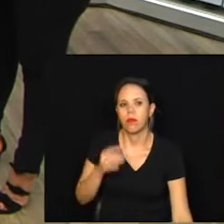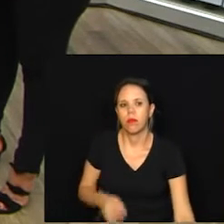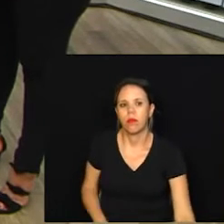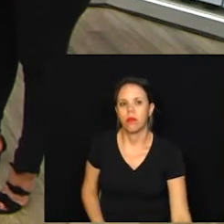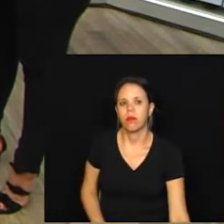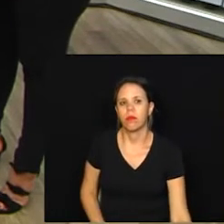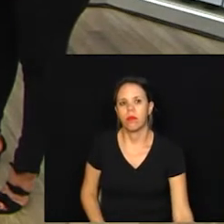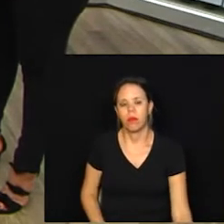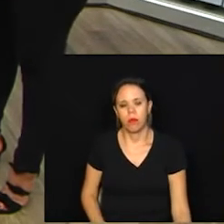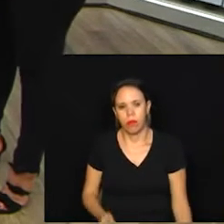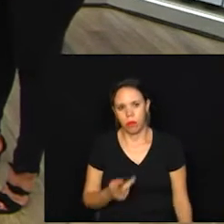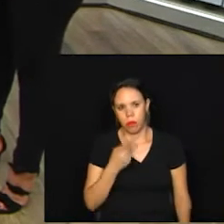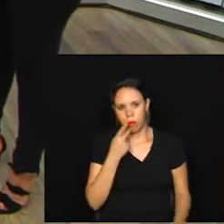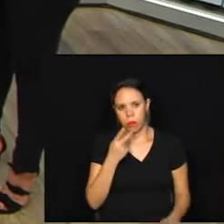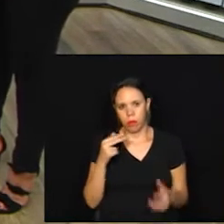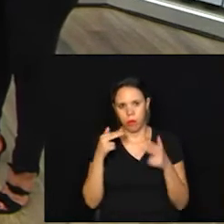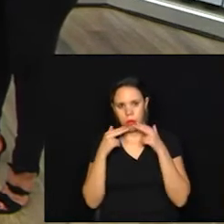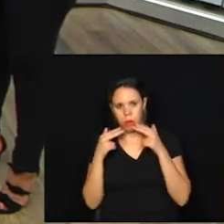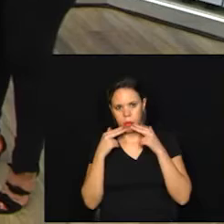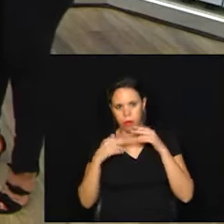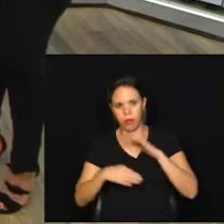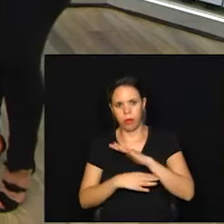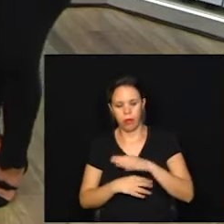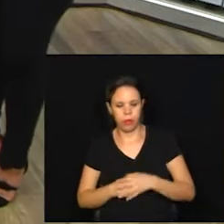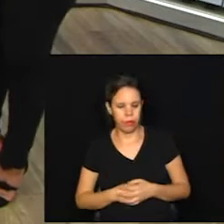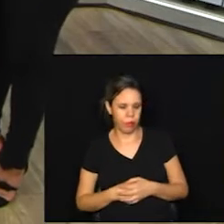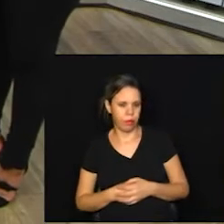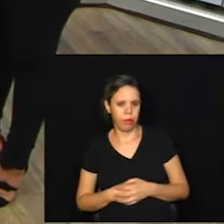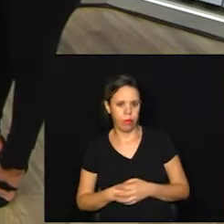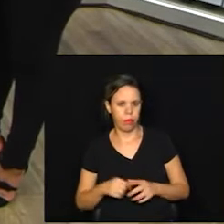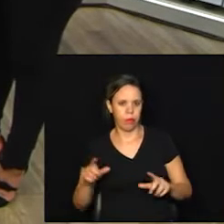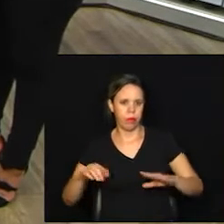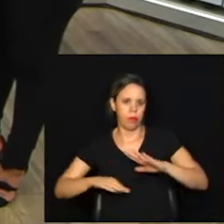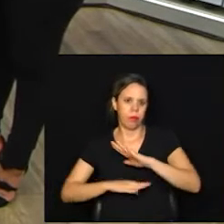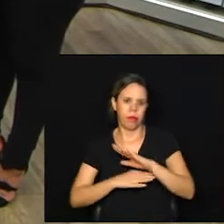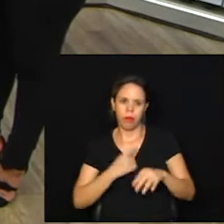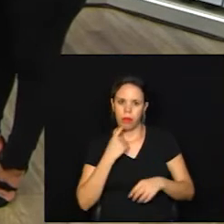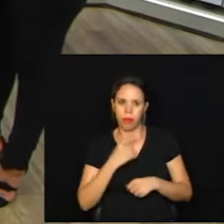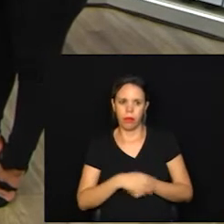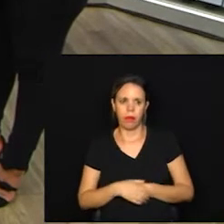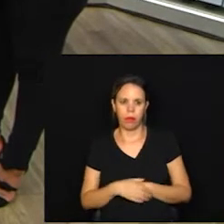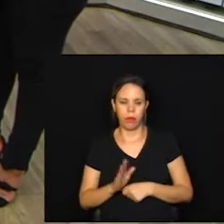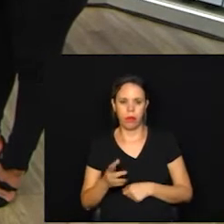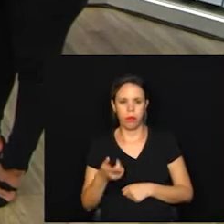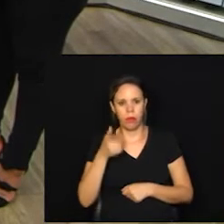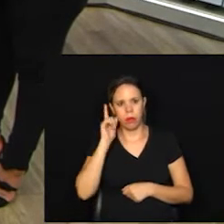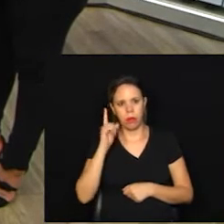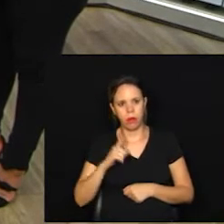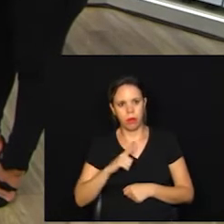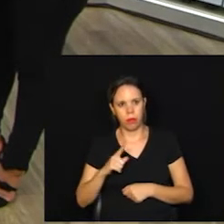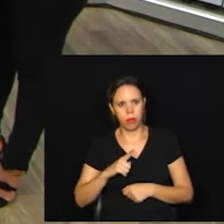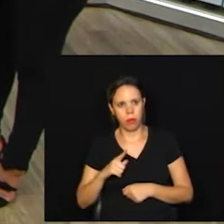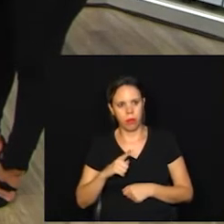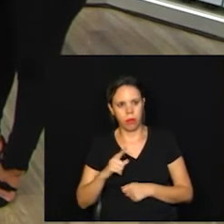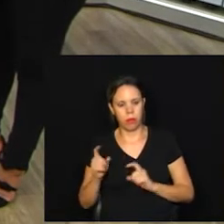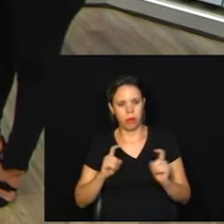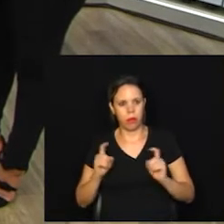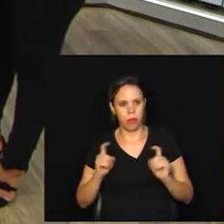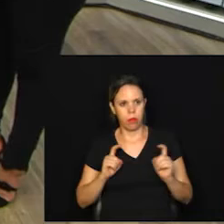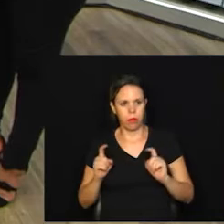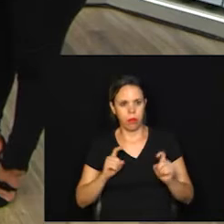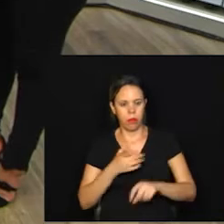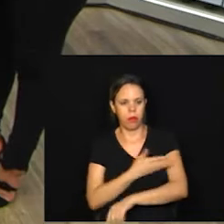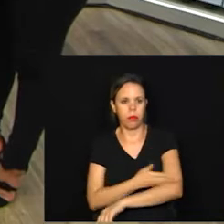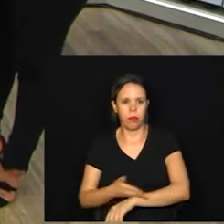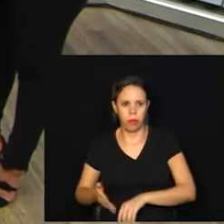estúdios para a gente falar das notícias do Legislativo aqui da Câmara de Campinas, já que ontem nós tivemos a reunião